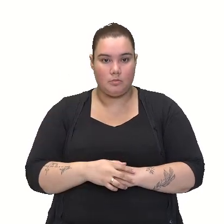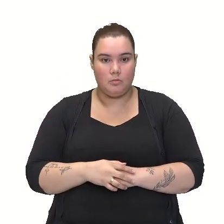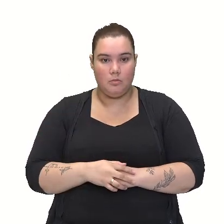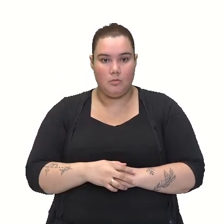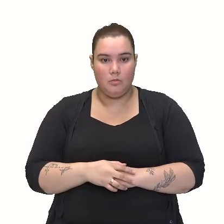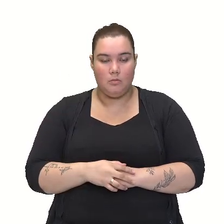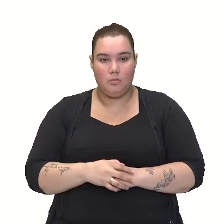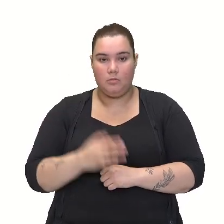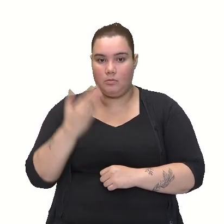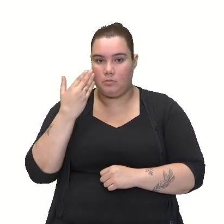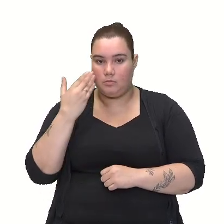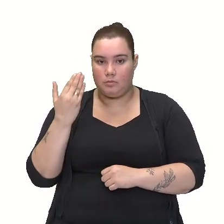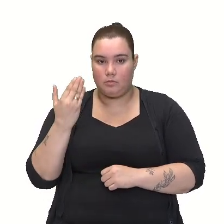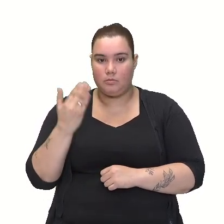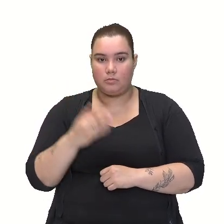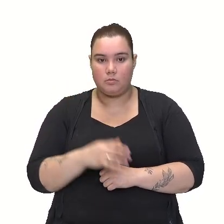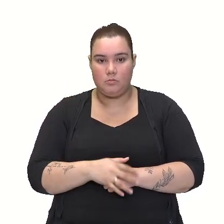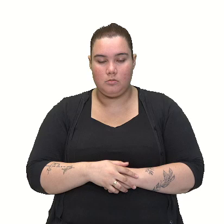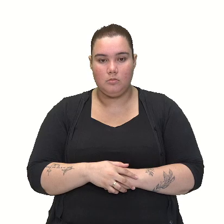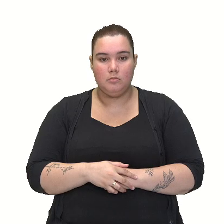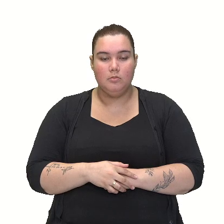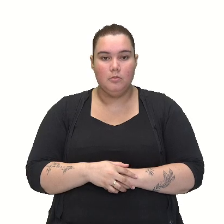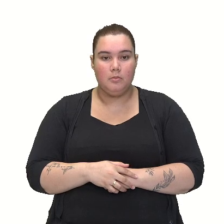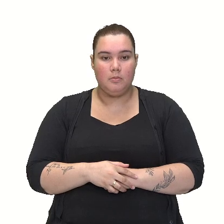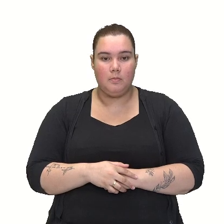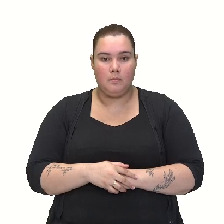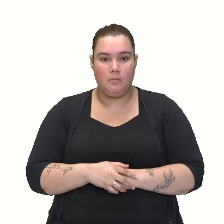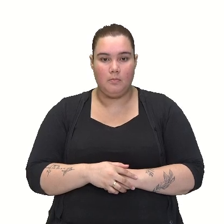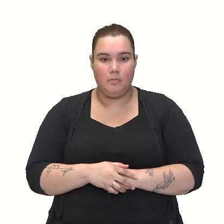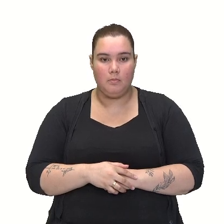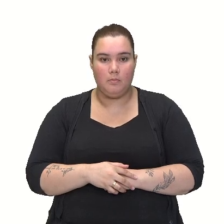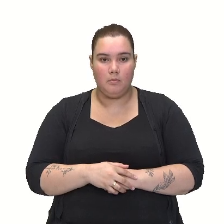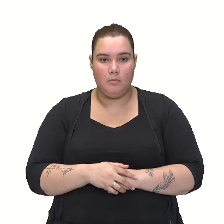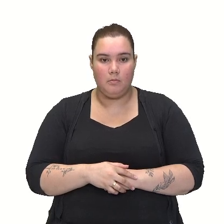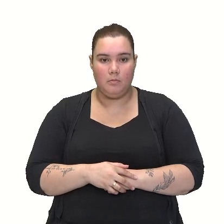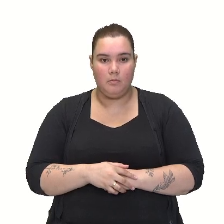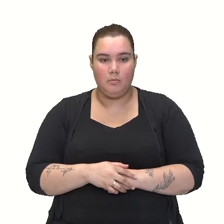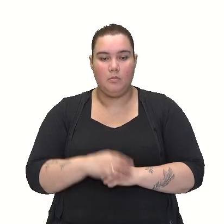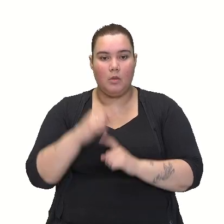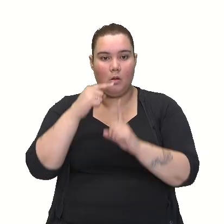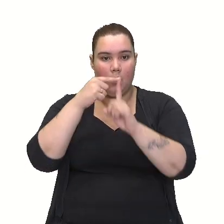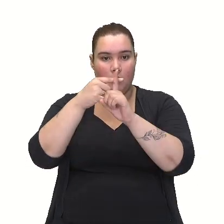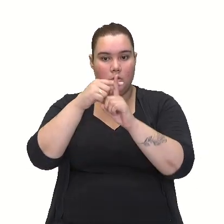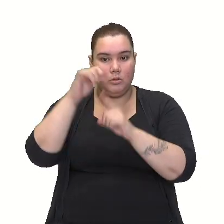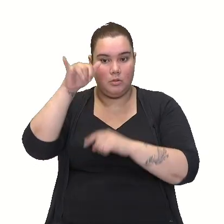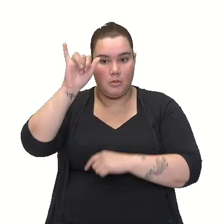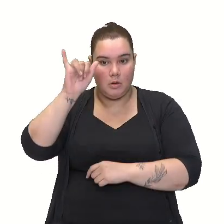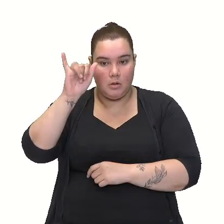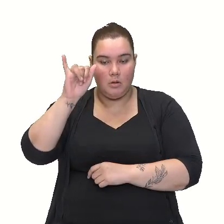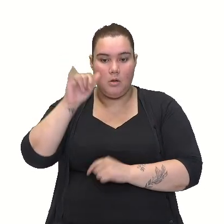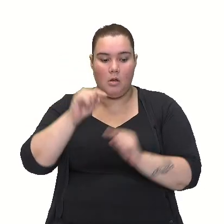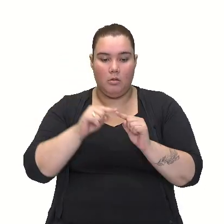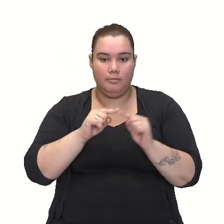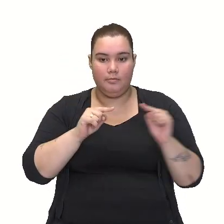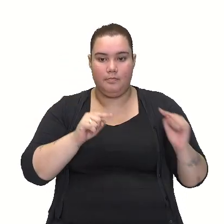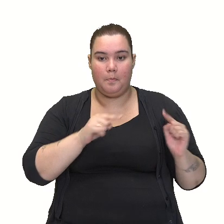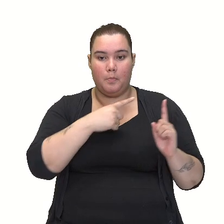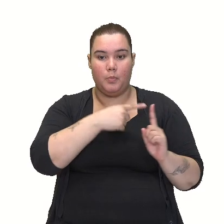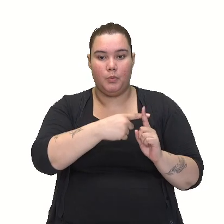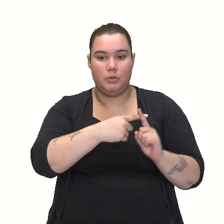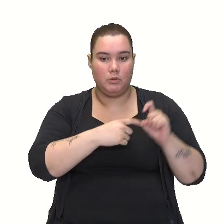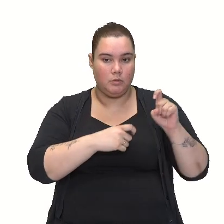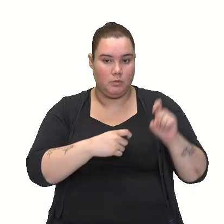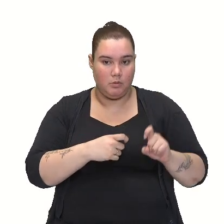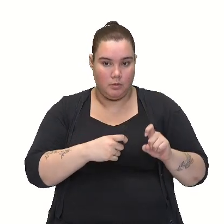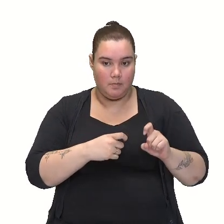x. Aqui positiva, desculpa, aqui em cima parte positiva de y e aqui embaixo parte positiva de